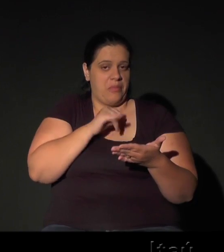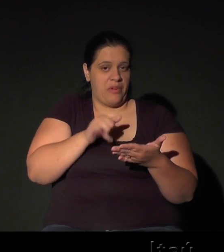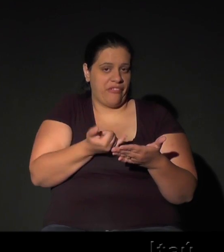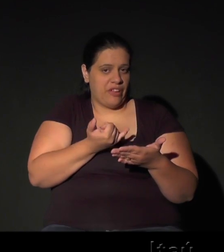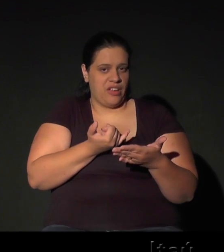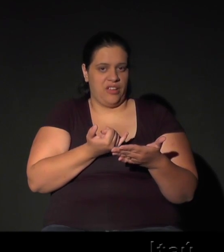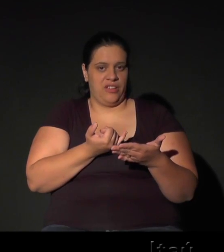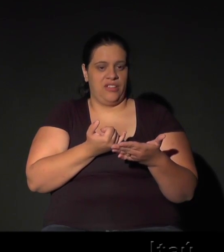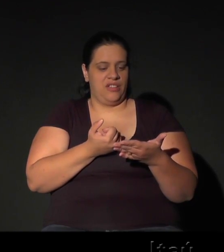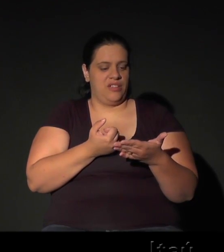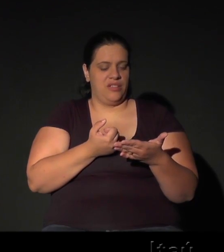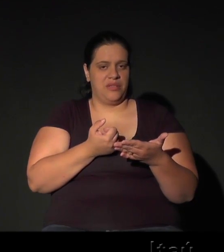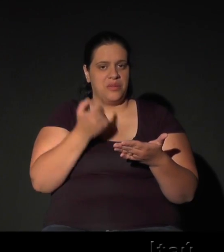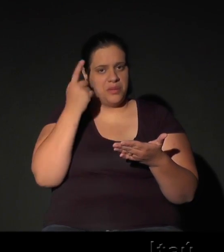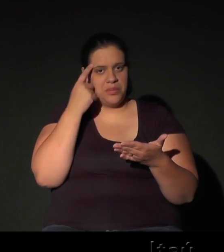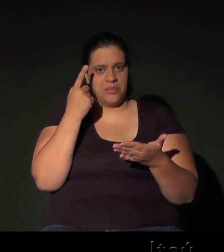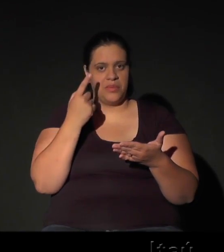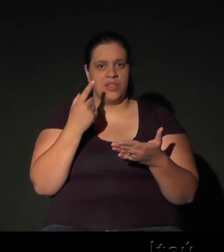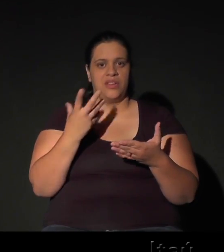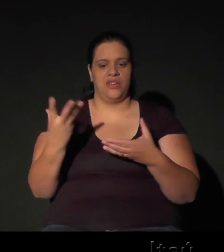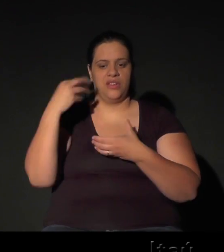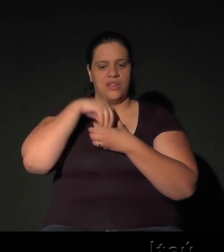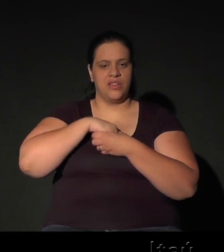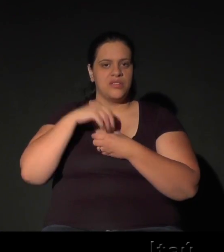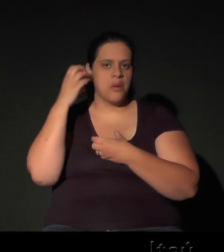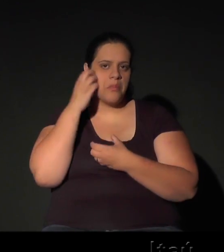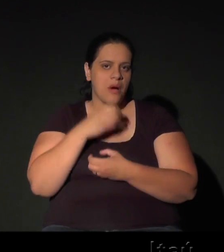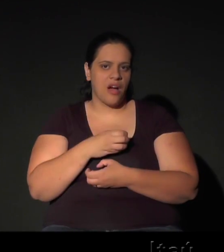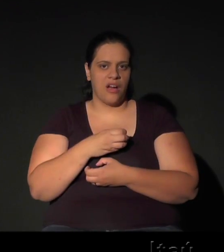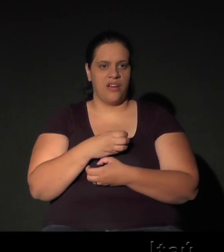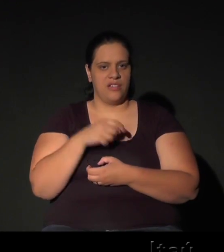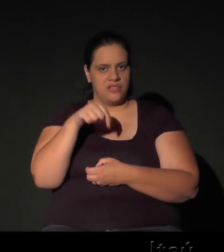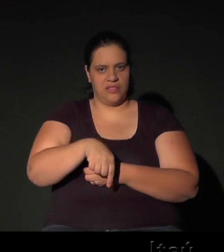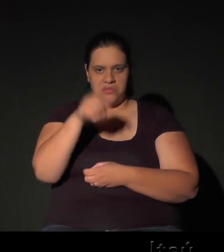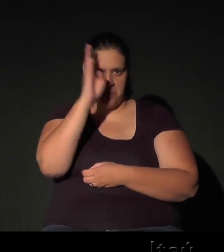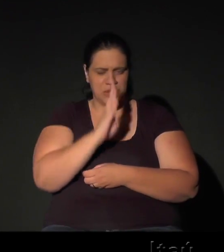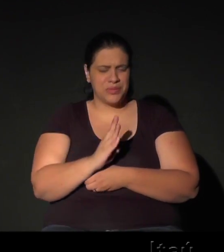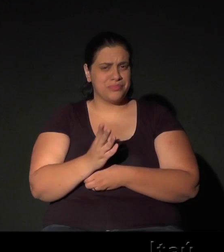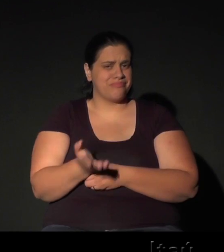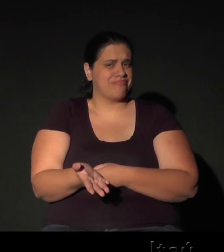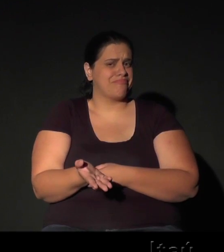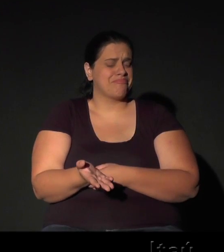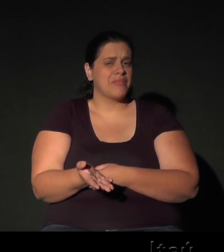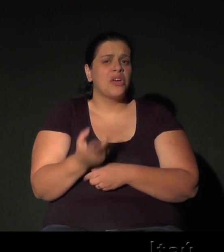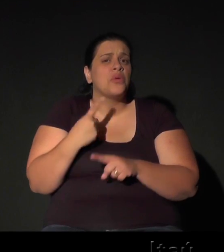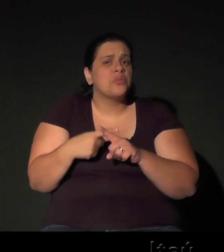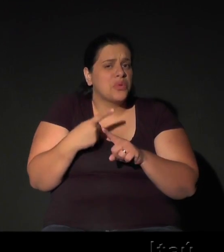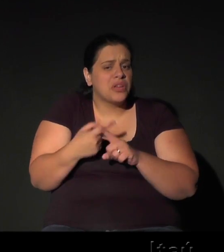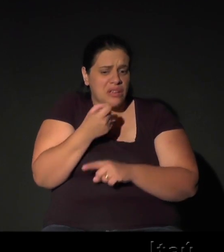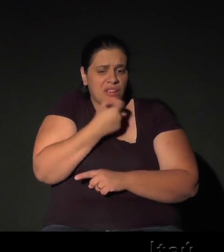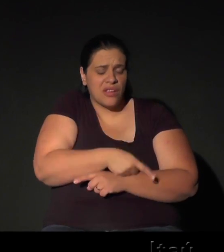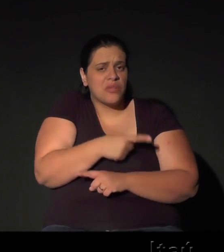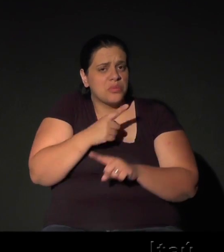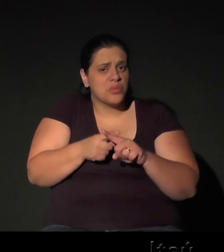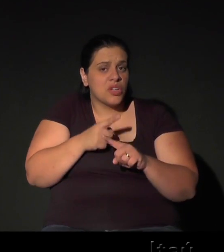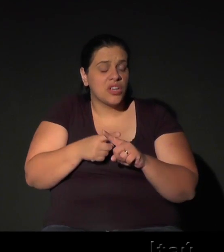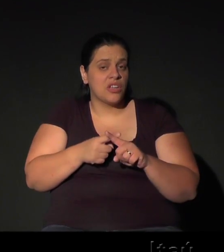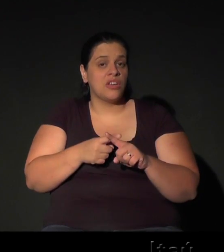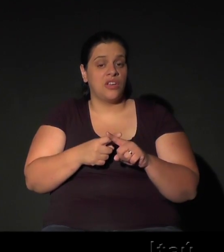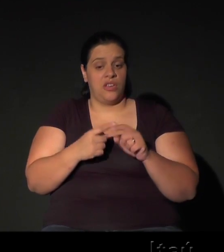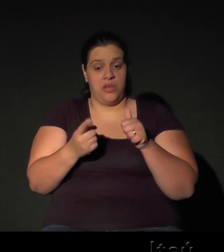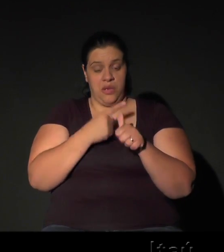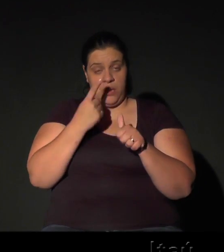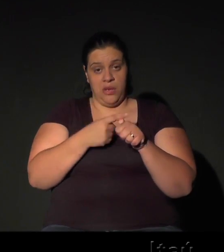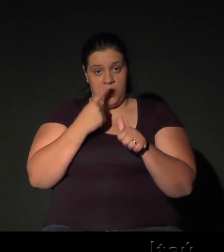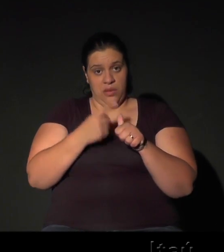genial a Encarnação do Marx no no Brasil e aí por que que eu acho engraçado porque